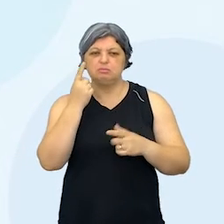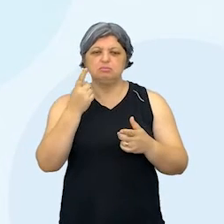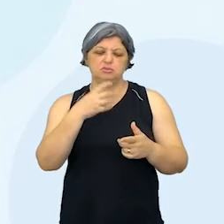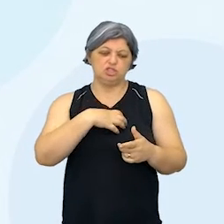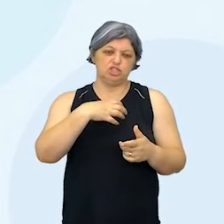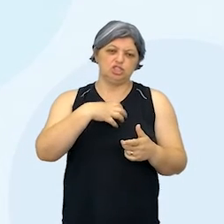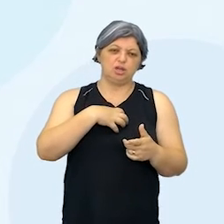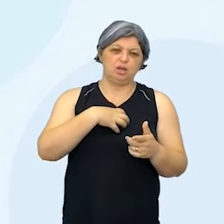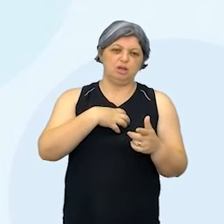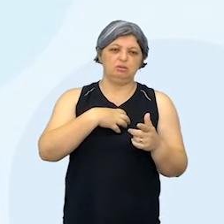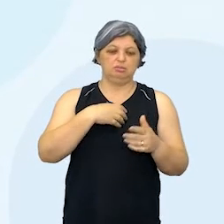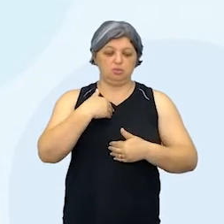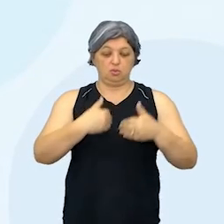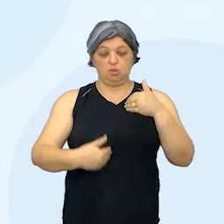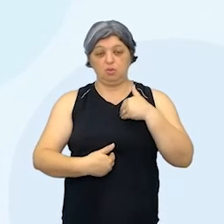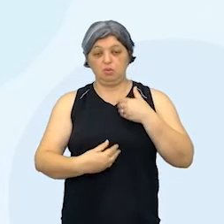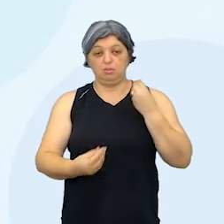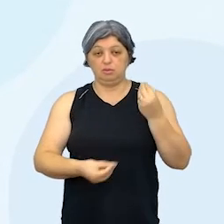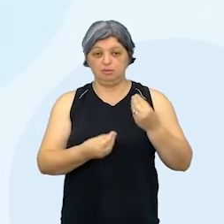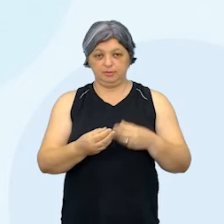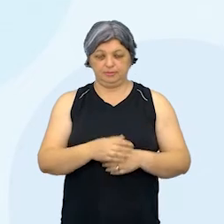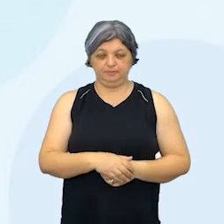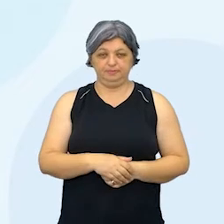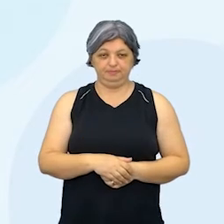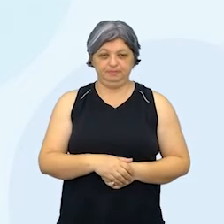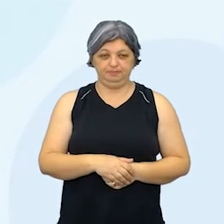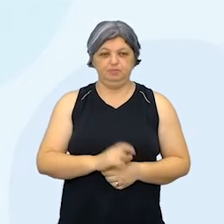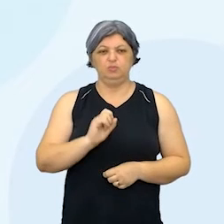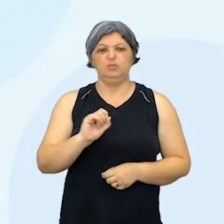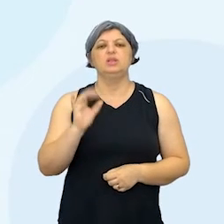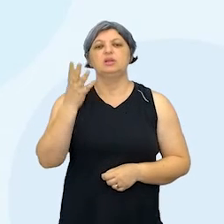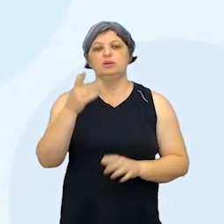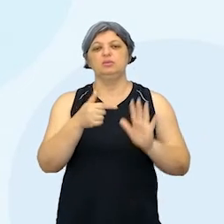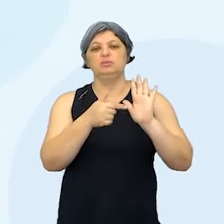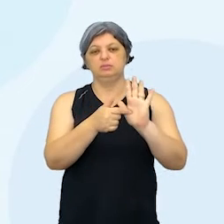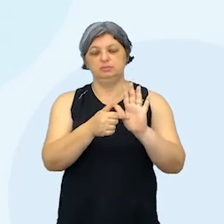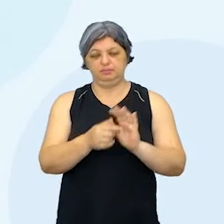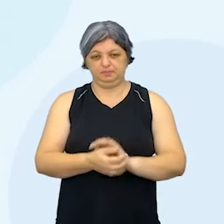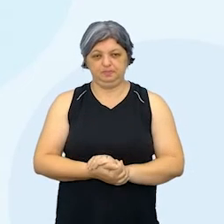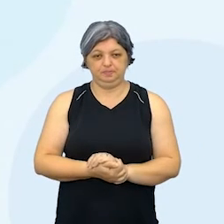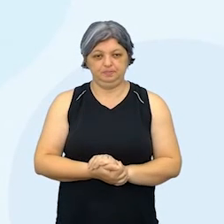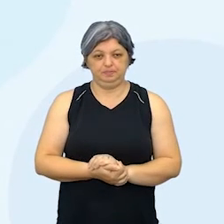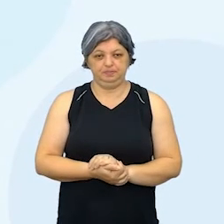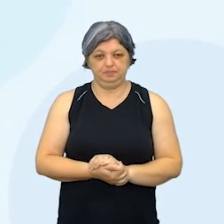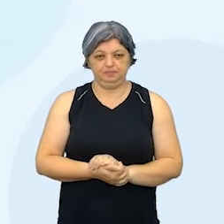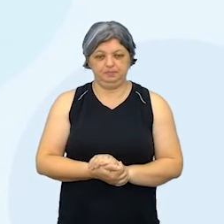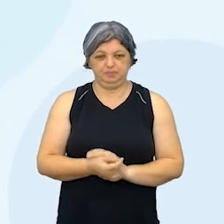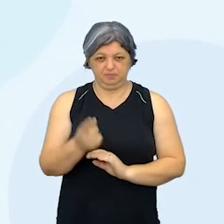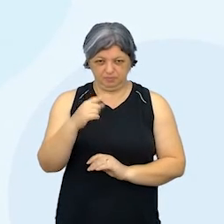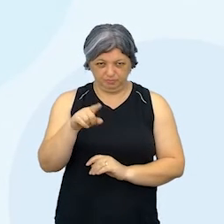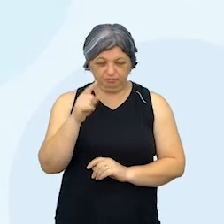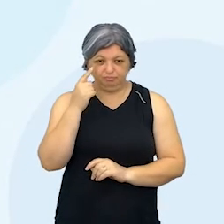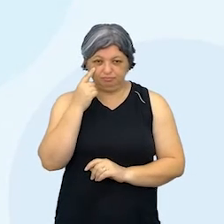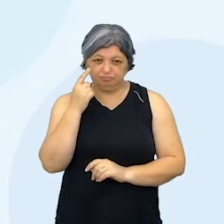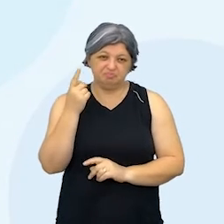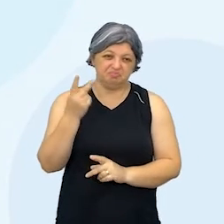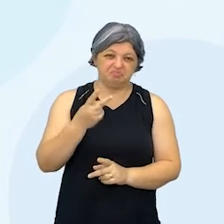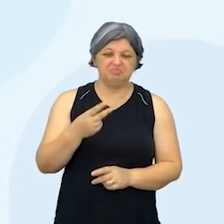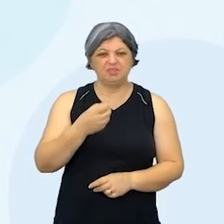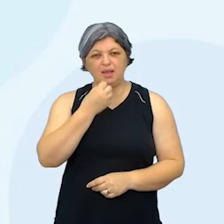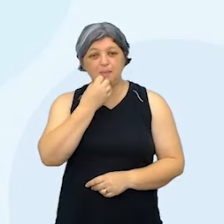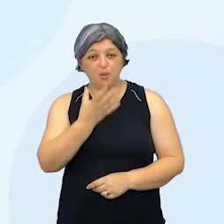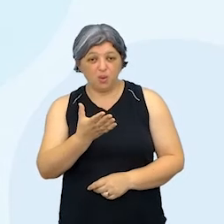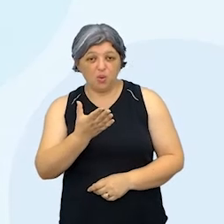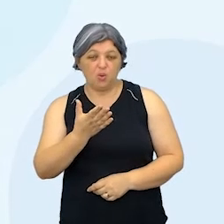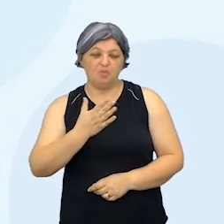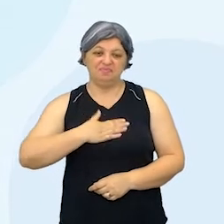comportamento corporal, né? O que será que está demonstrando pra gente? Será que eles estão aqui numa